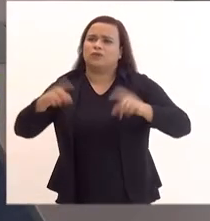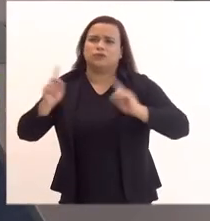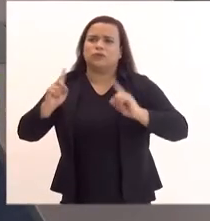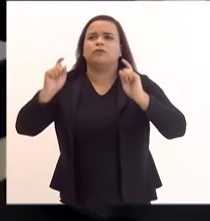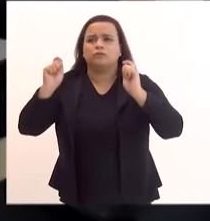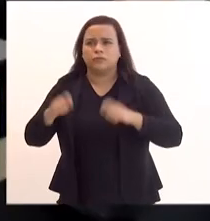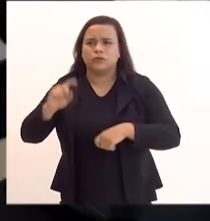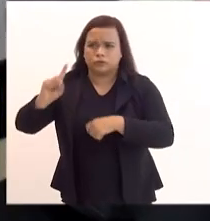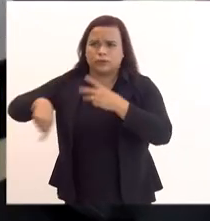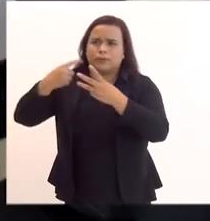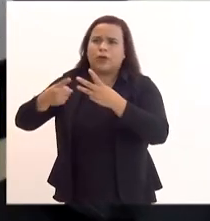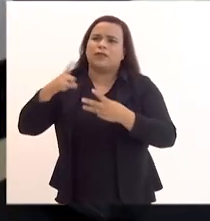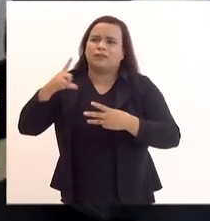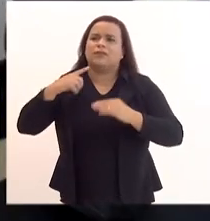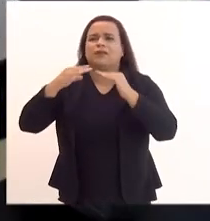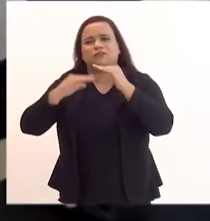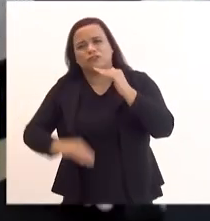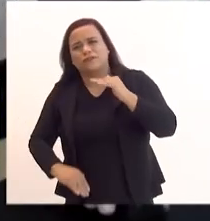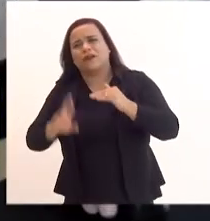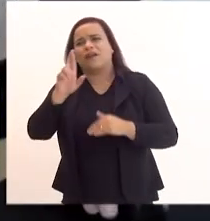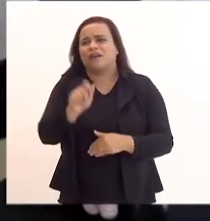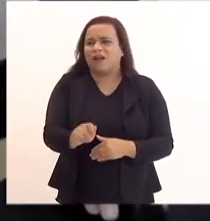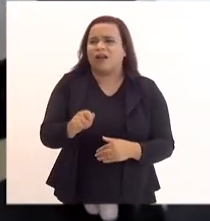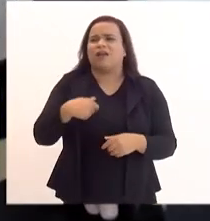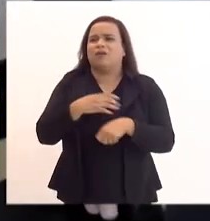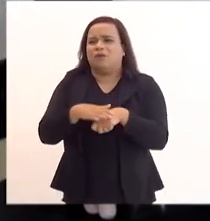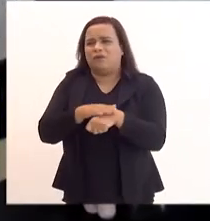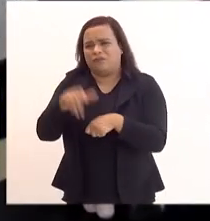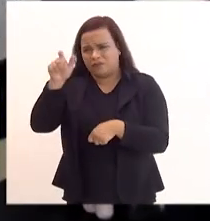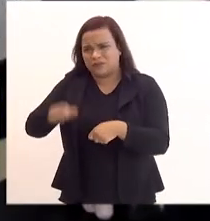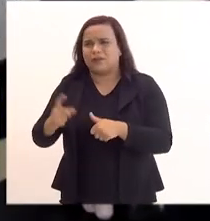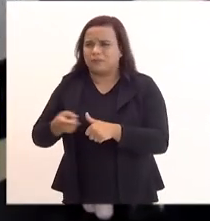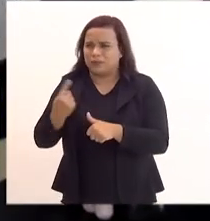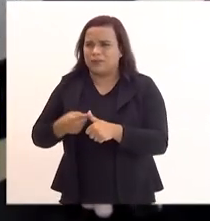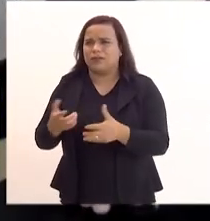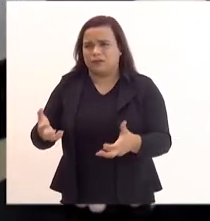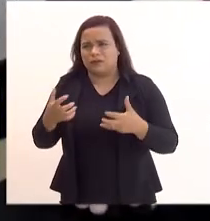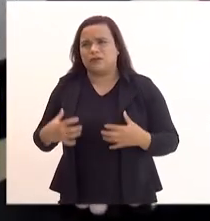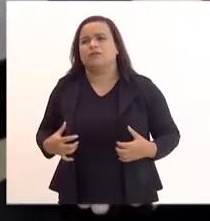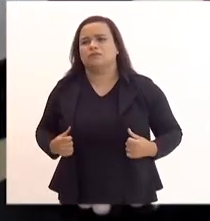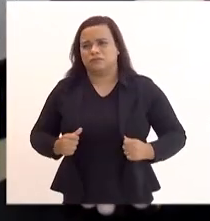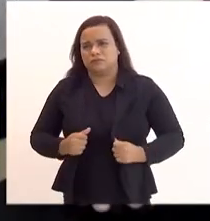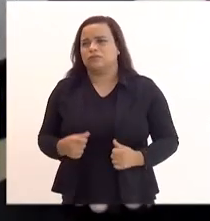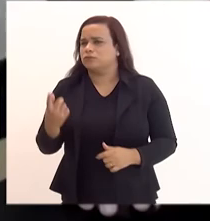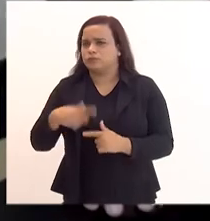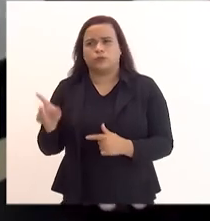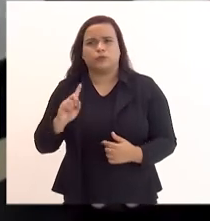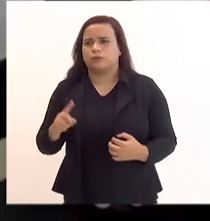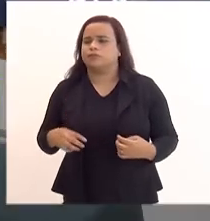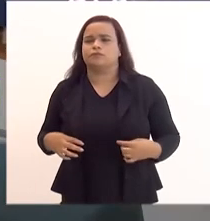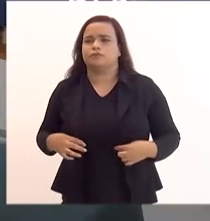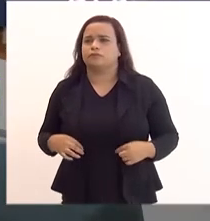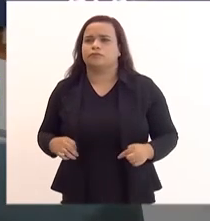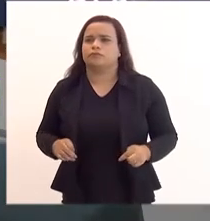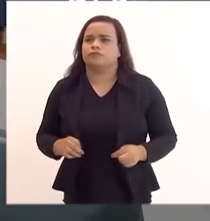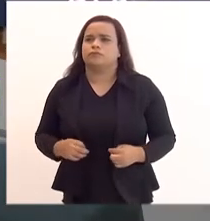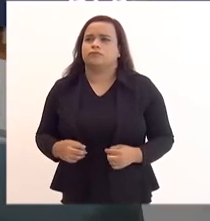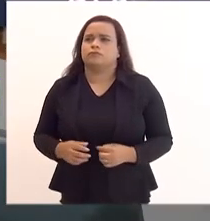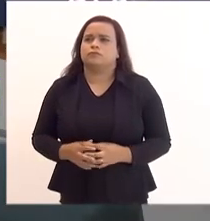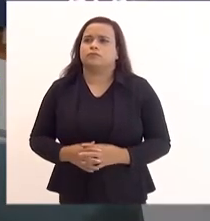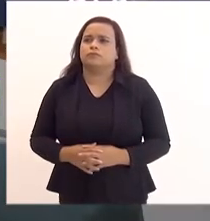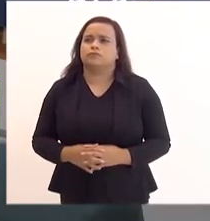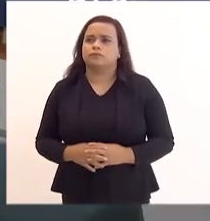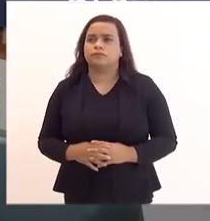é porque eu tenho divergência com o Rodrigo Amorim. Ainda queria não conversar tem divergência. Deputado Amorim, qual é o problema? Eu dou voto. Eu